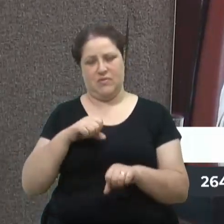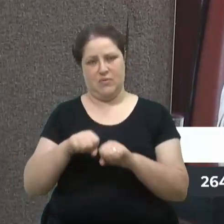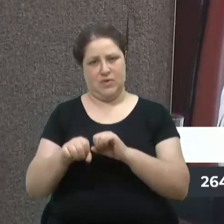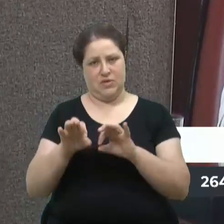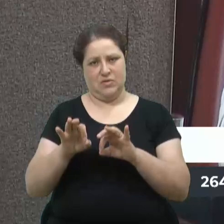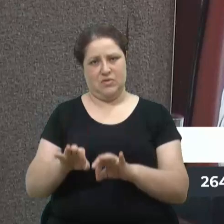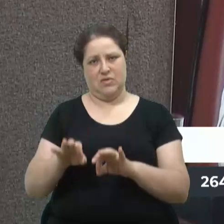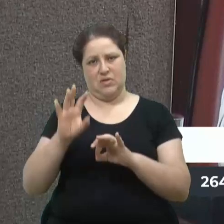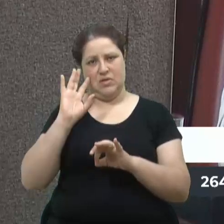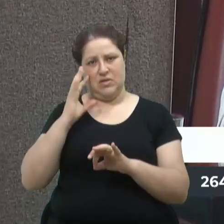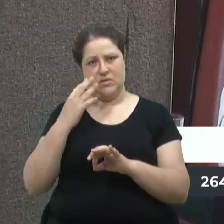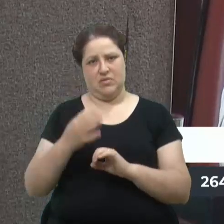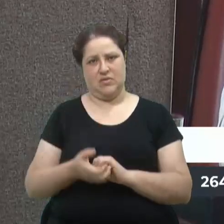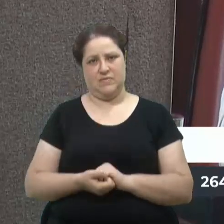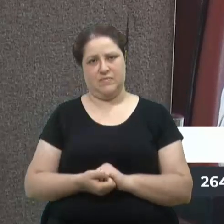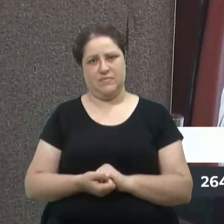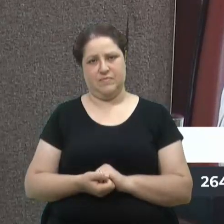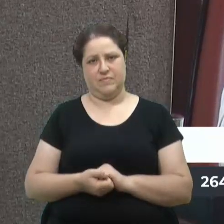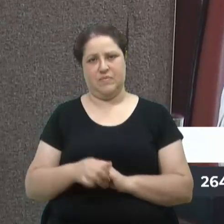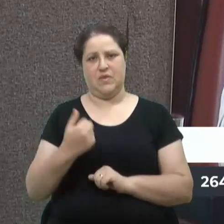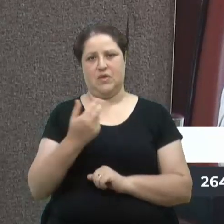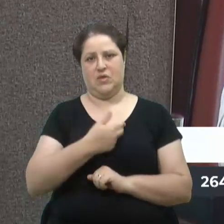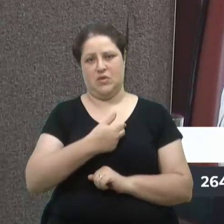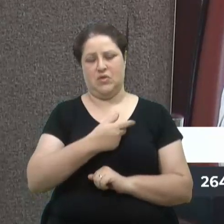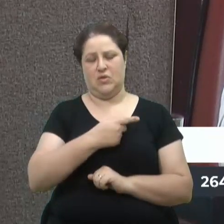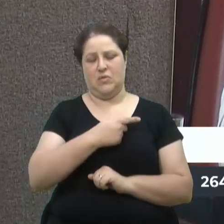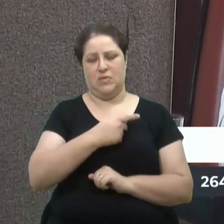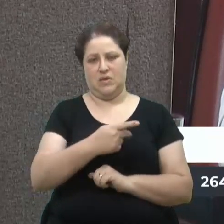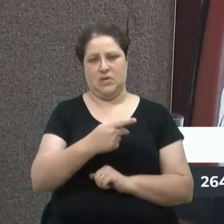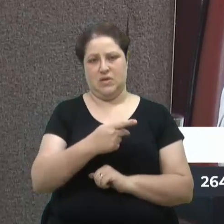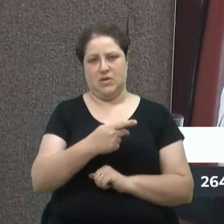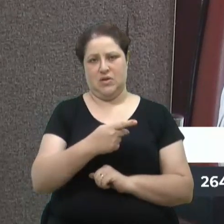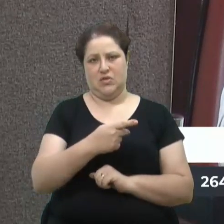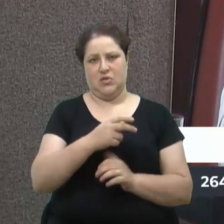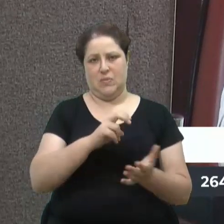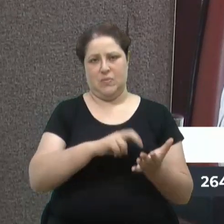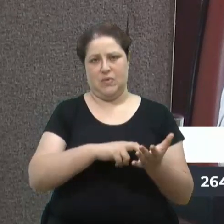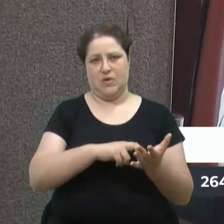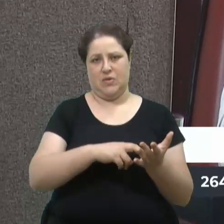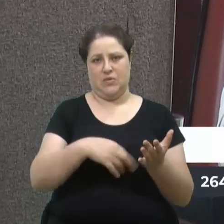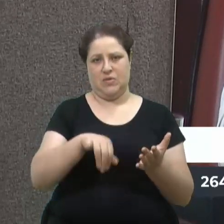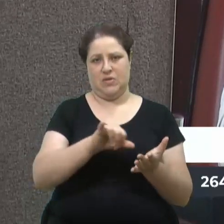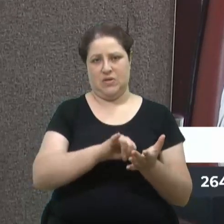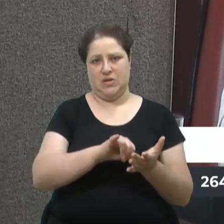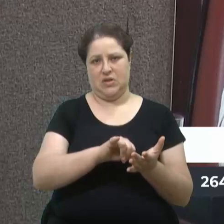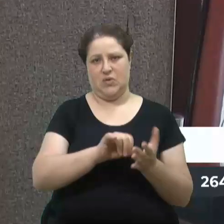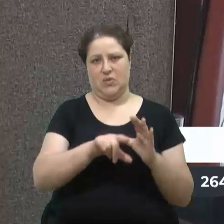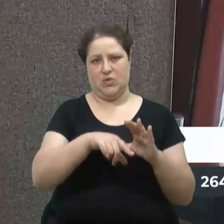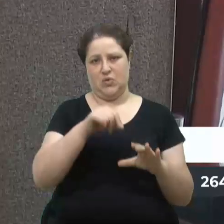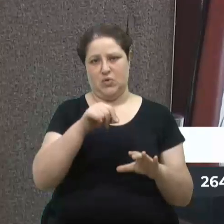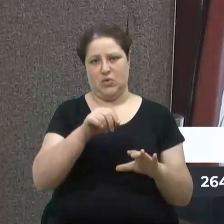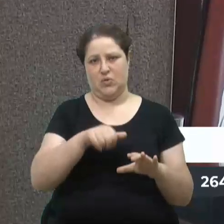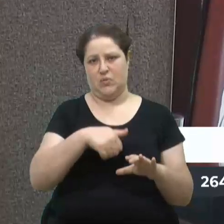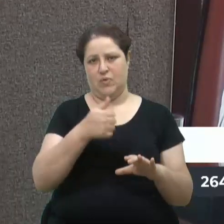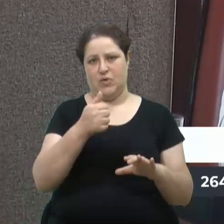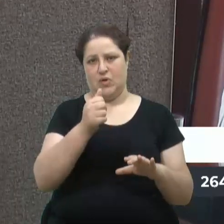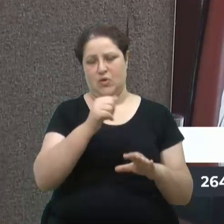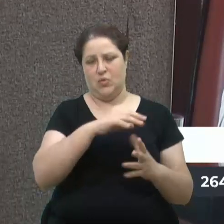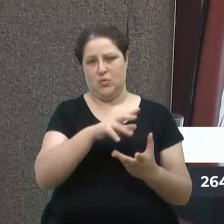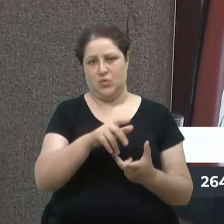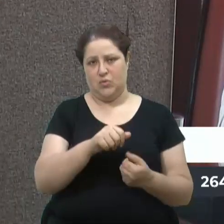as decisões? O nosso presidente do Banco Central foi eleito o melhor presidente do Banco Central do mundo, mas ele não serve.